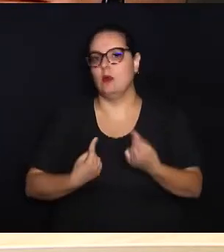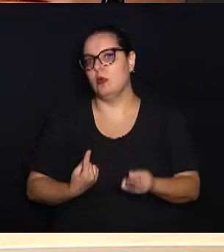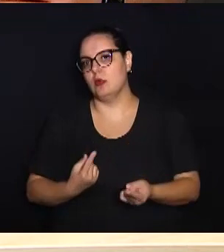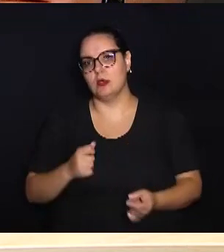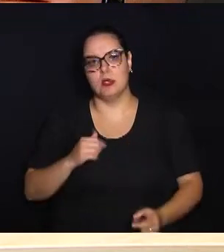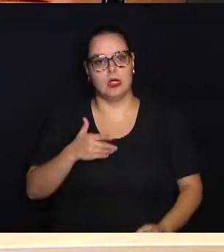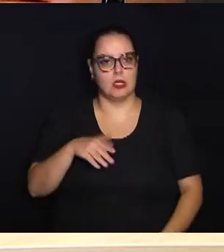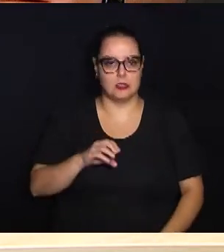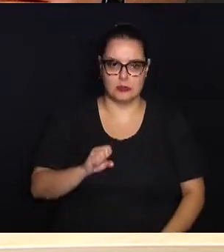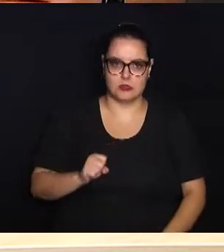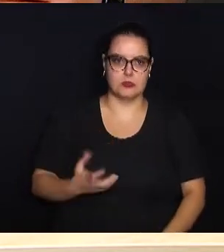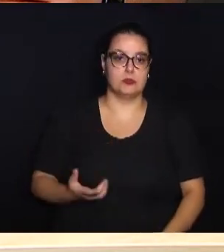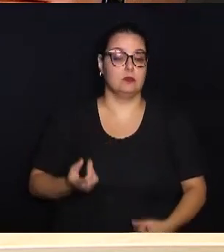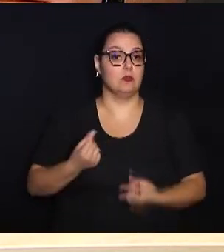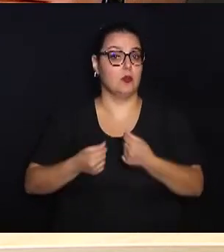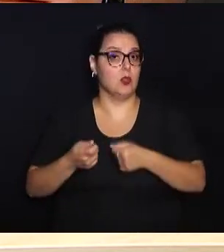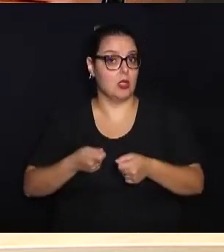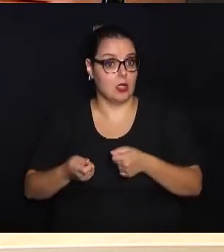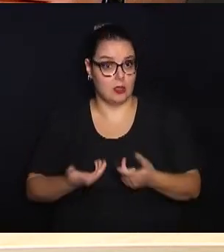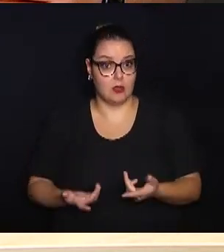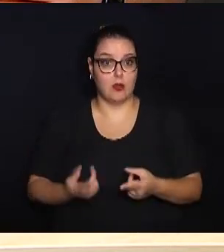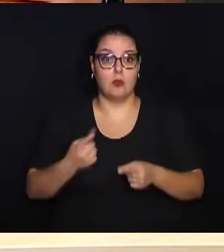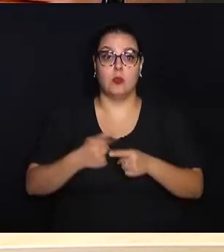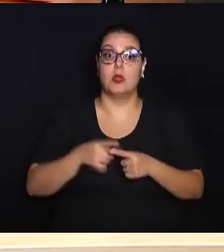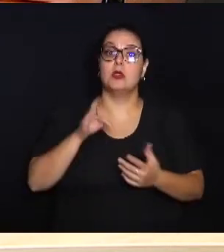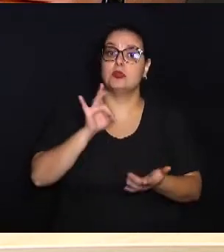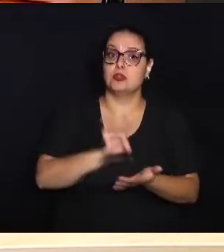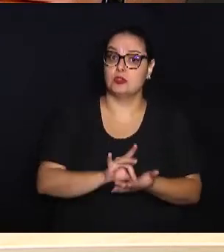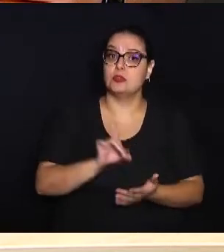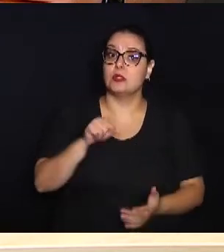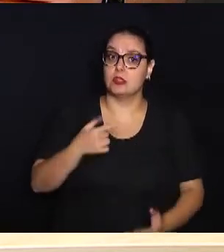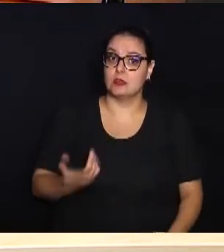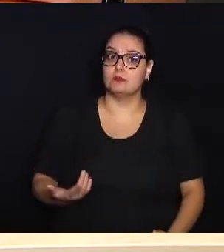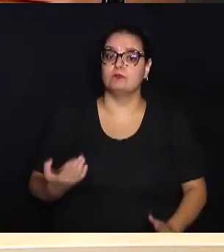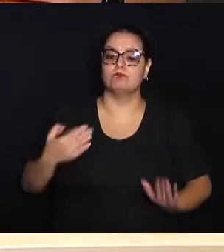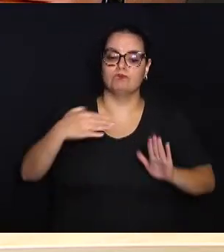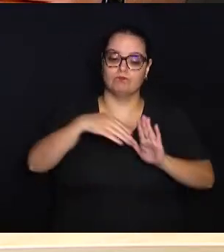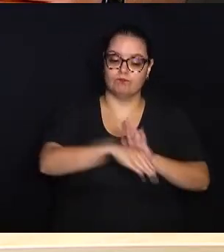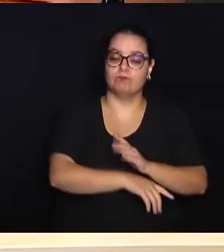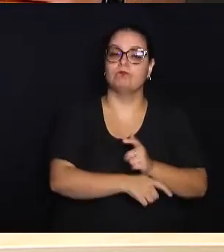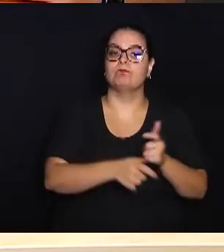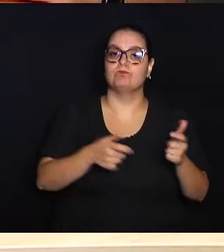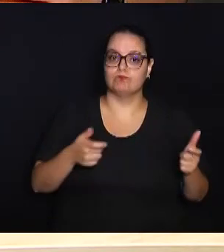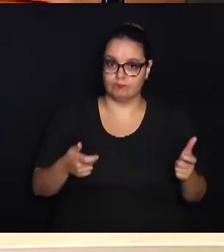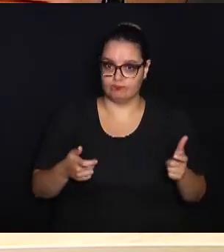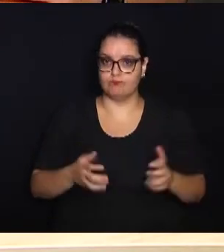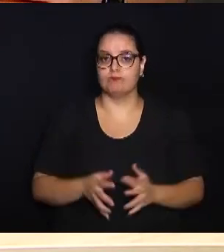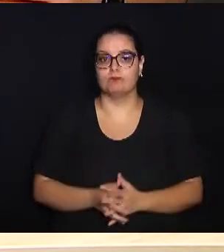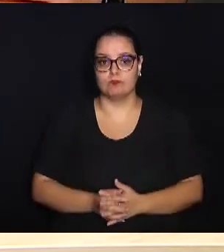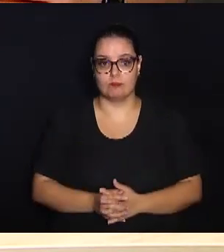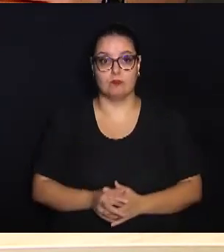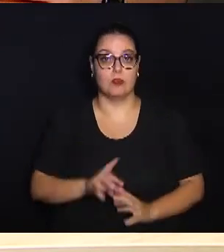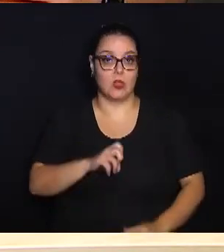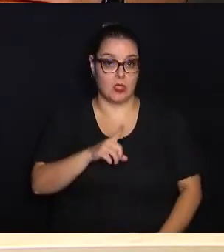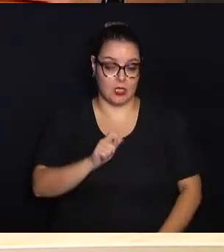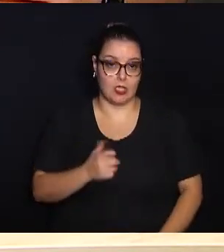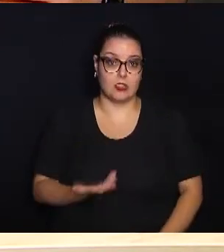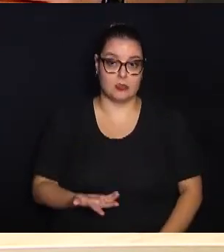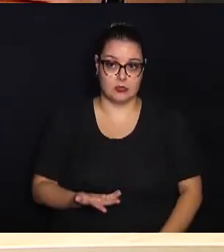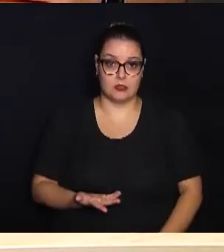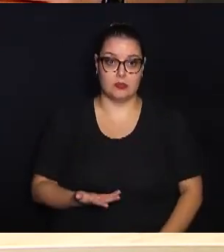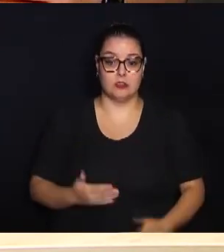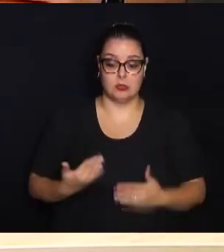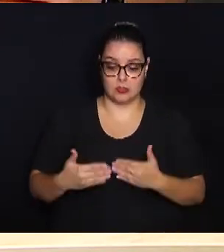outras ações para economizar, porque de fato há uma queda significativa na